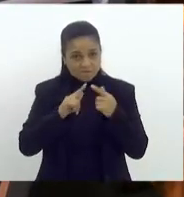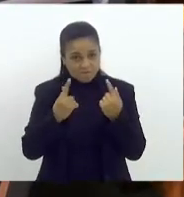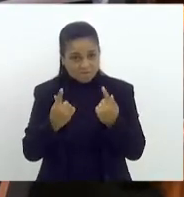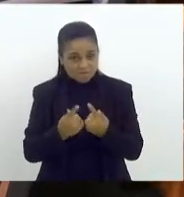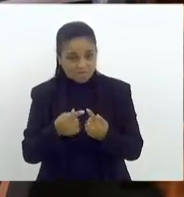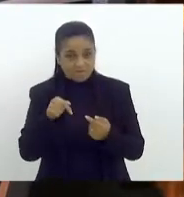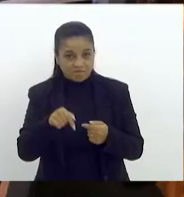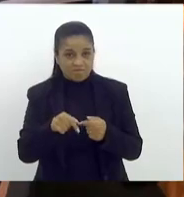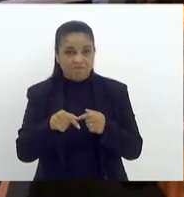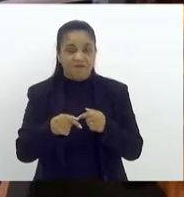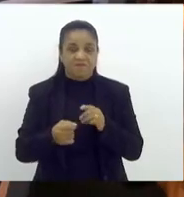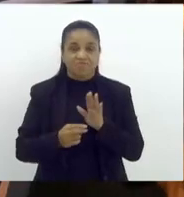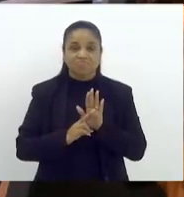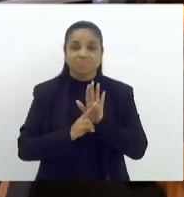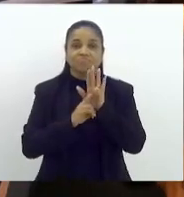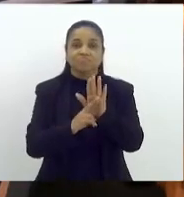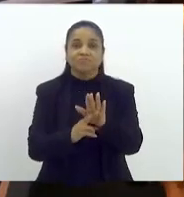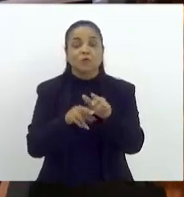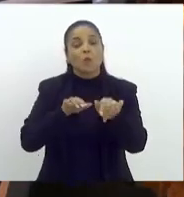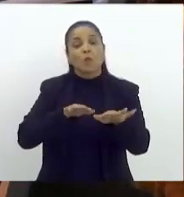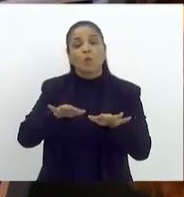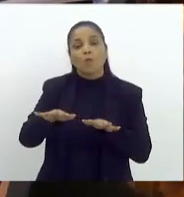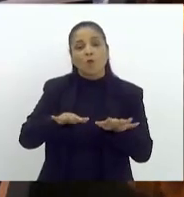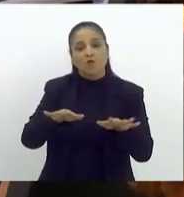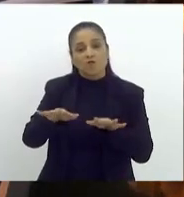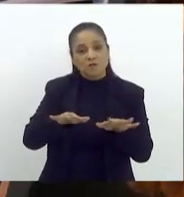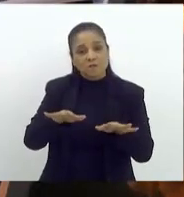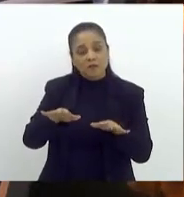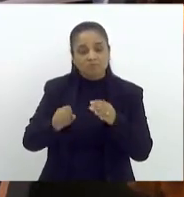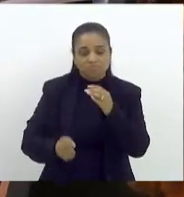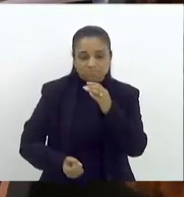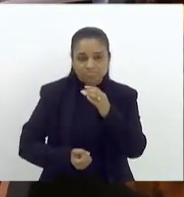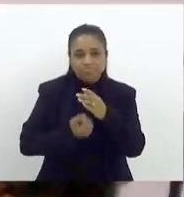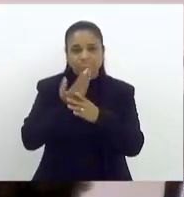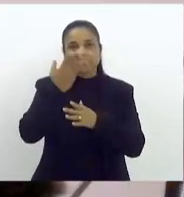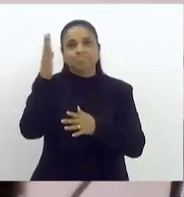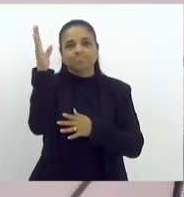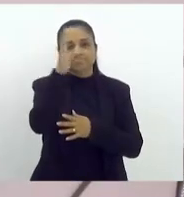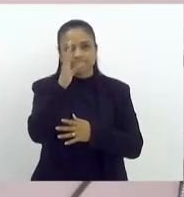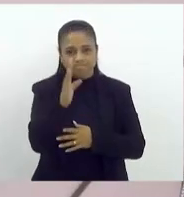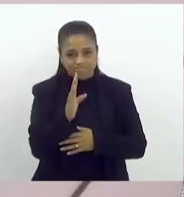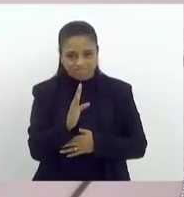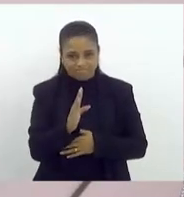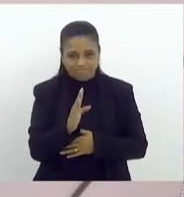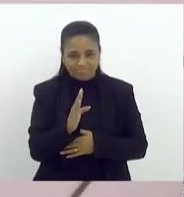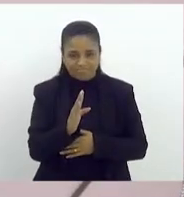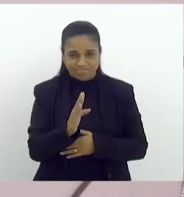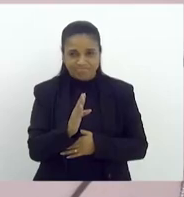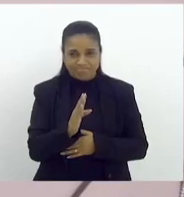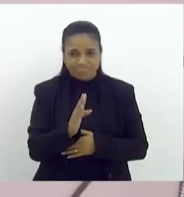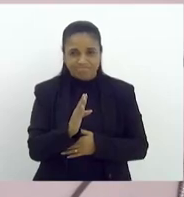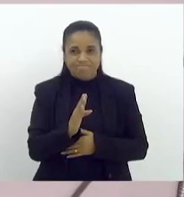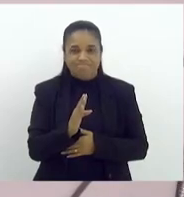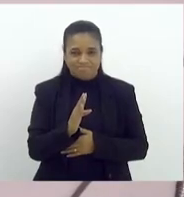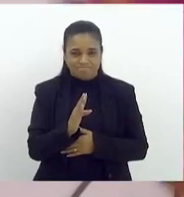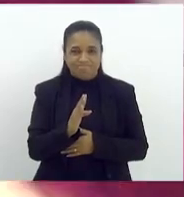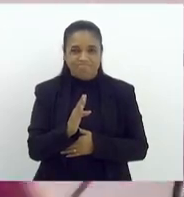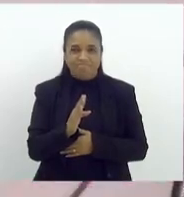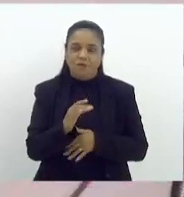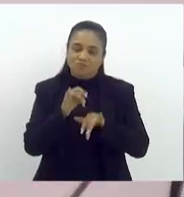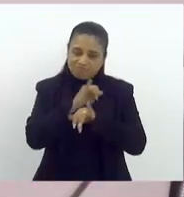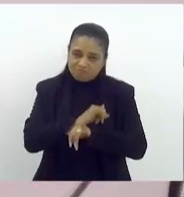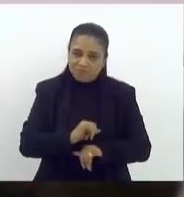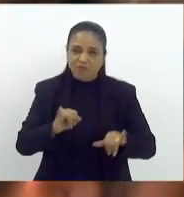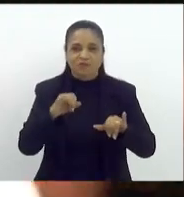inspirada na frente que o movimento fomentou nacionalmente e eu acho que isso é um aspecto importante para ser dito